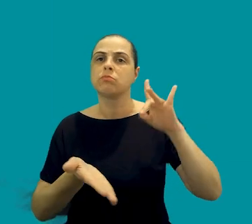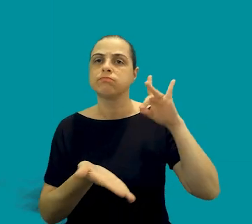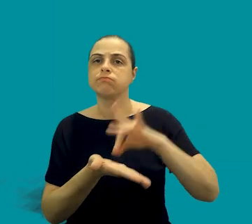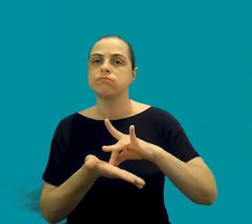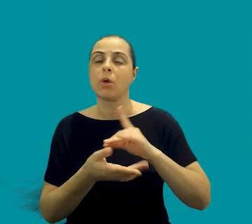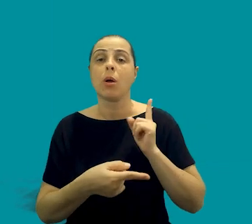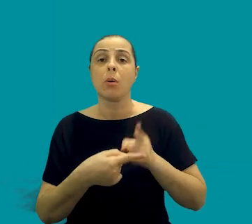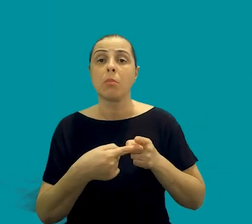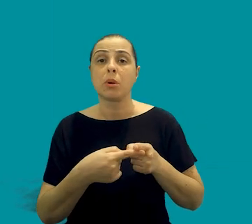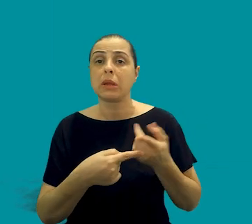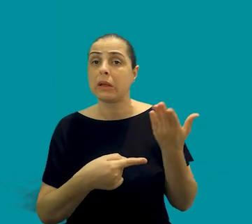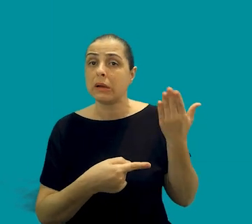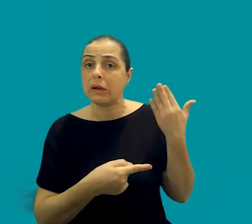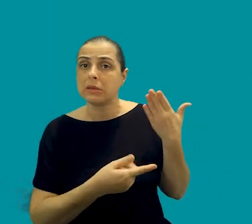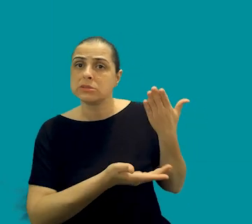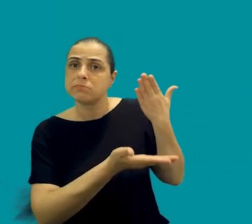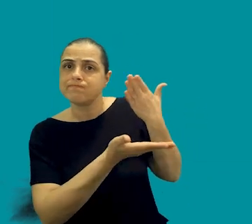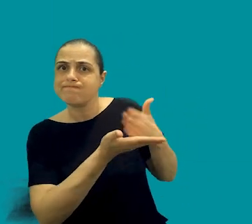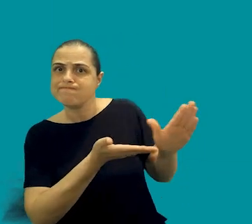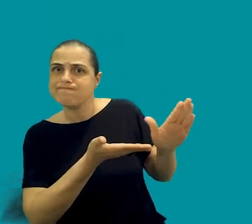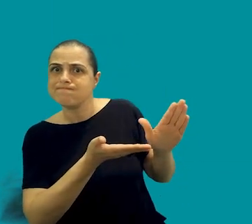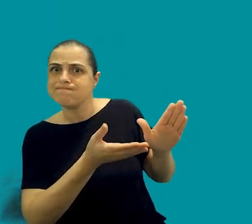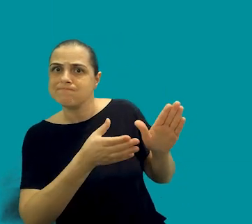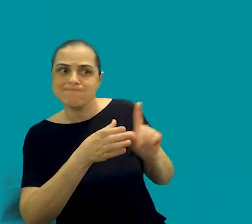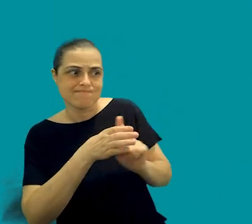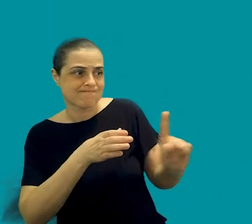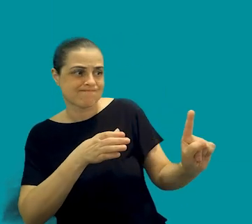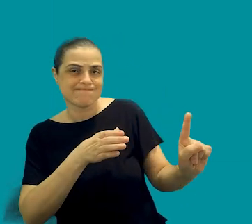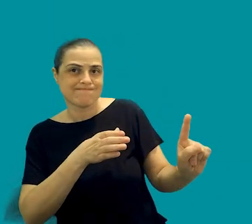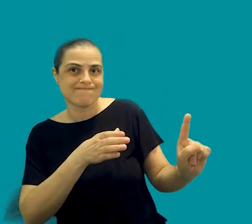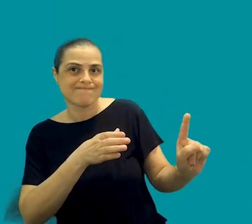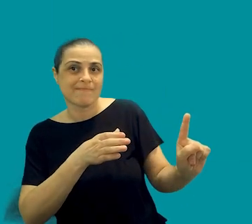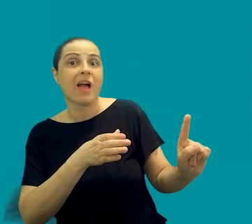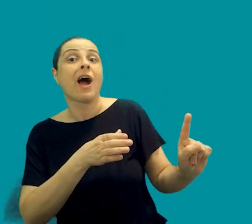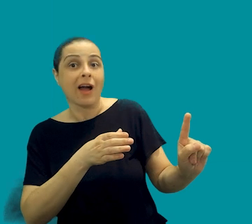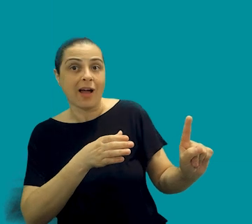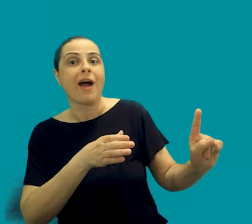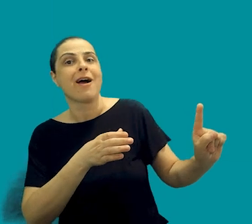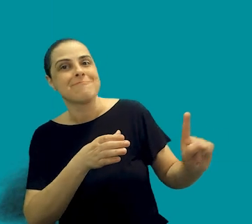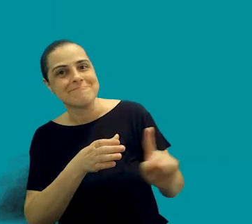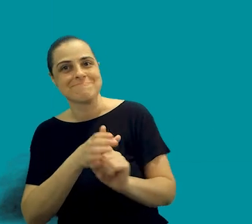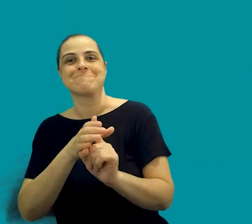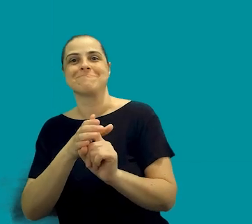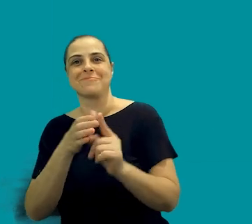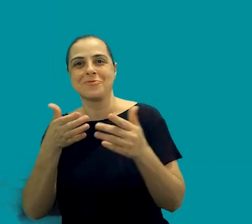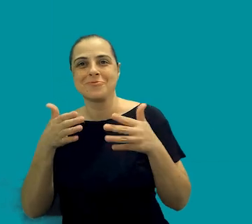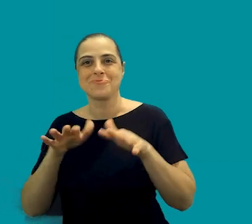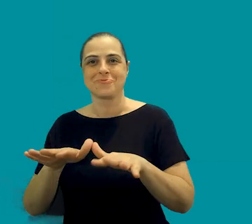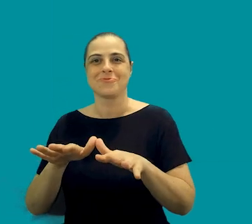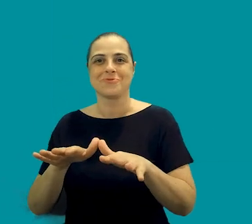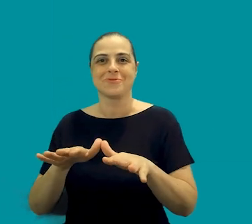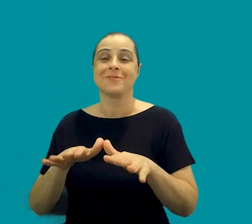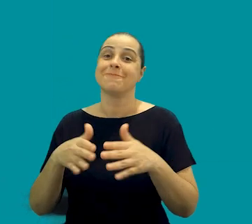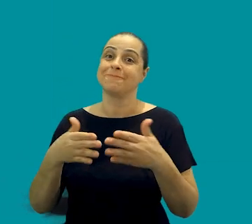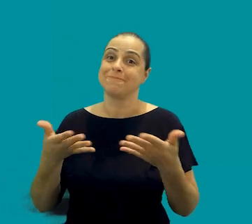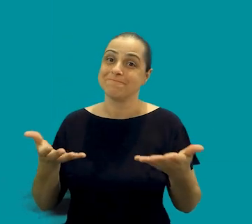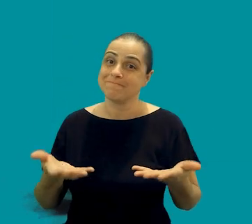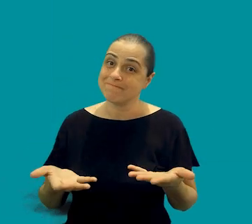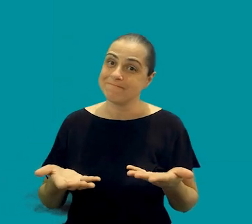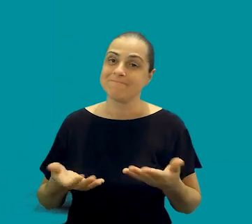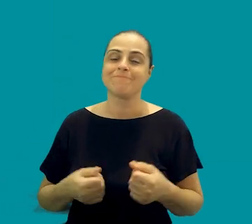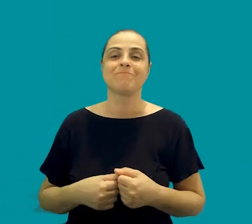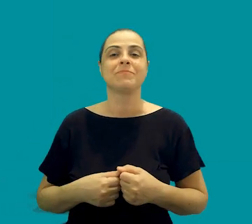fato, até porque eles estavam excluídos desse processo. Então, existe esse canal de inclusão. E aí, vai naquela linha que